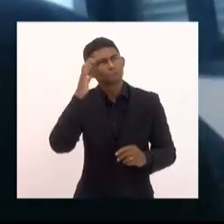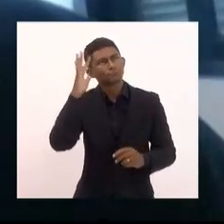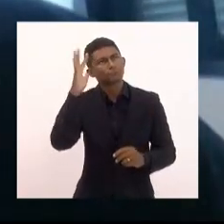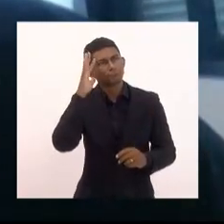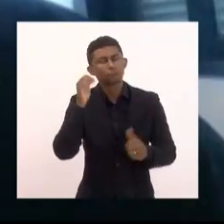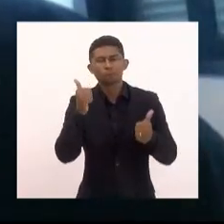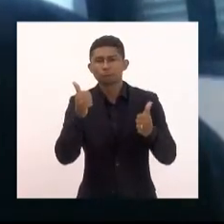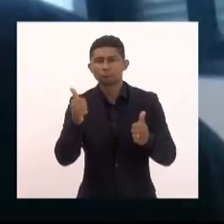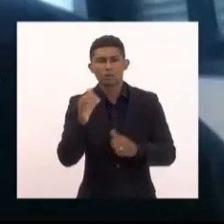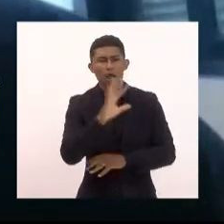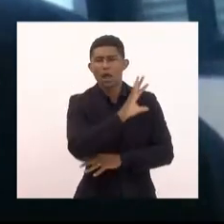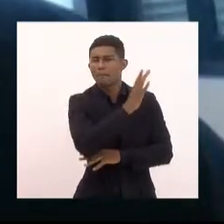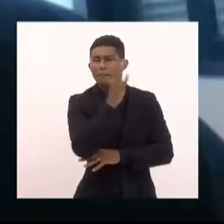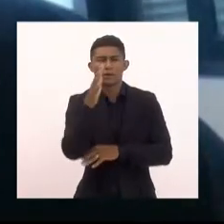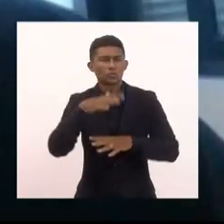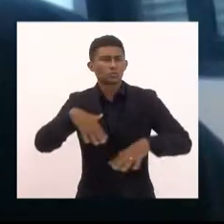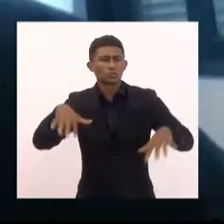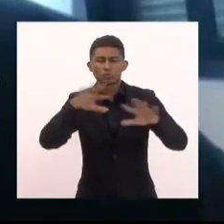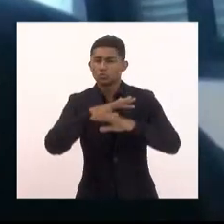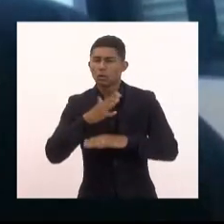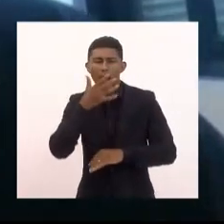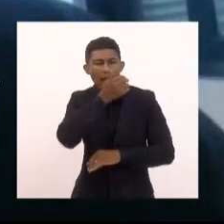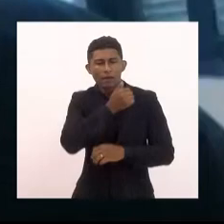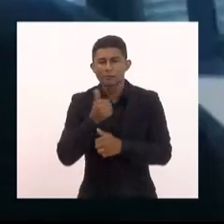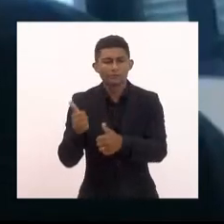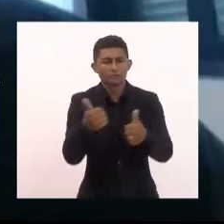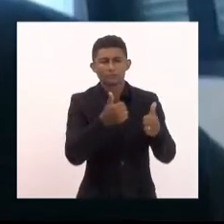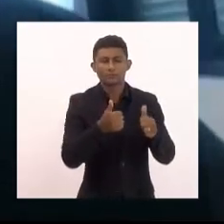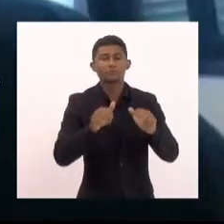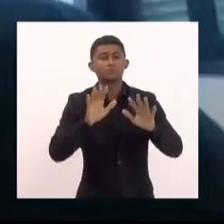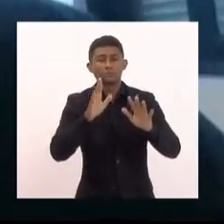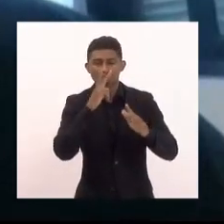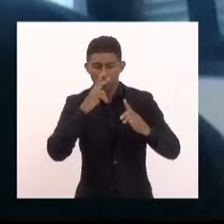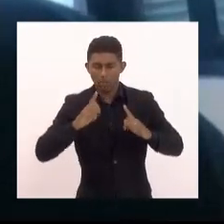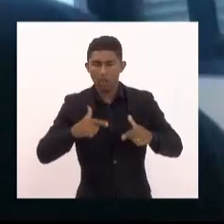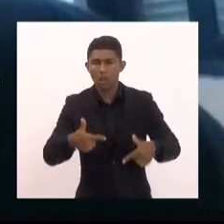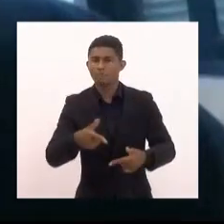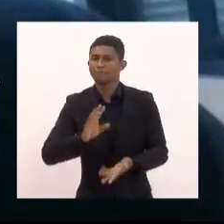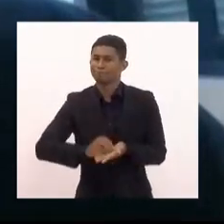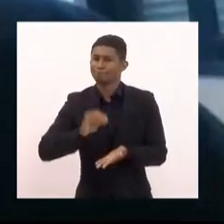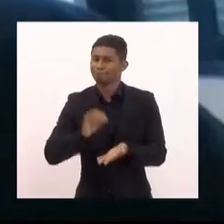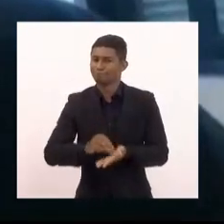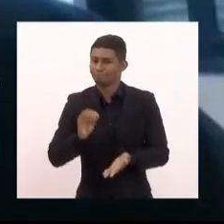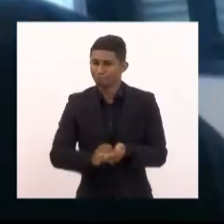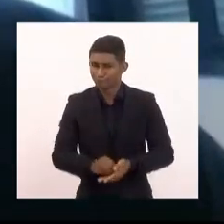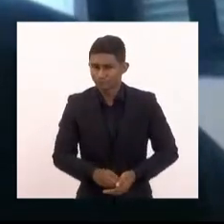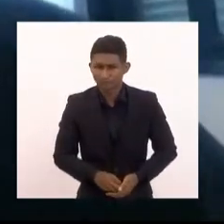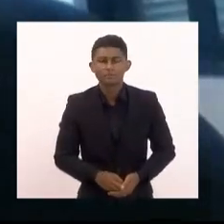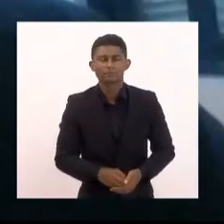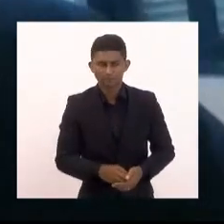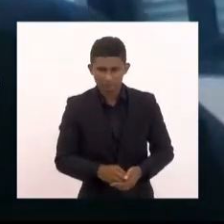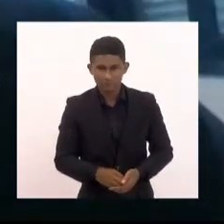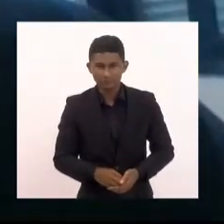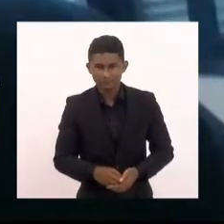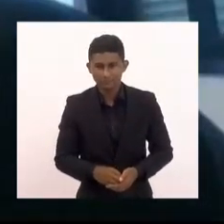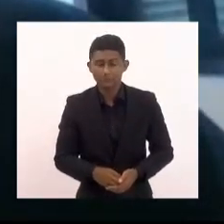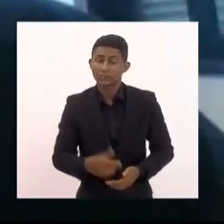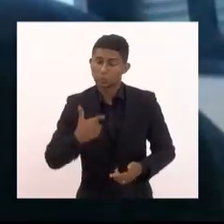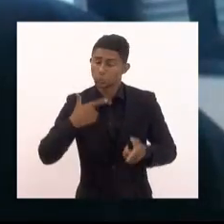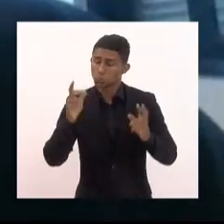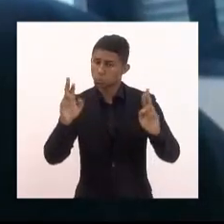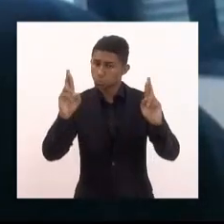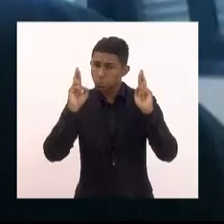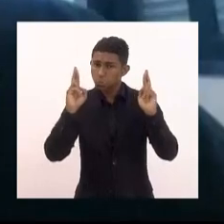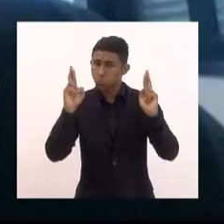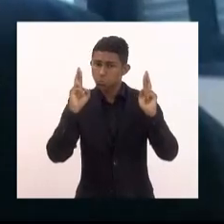gesto, geralmente, é o contrário, né? Atar as mãos, tirar recursos, não recompor os quadros. Espero